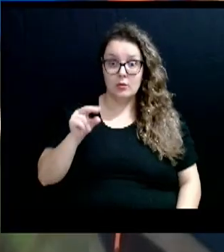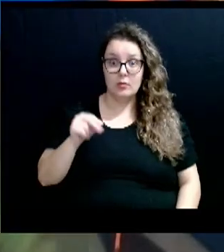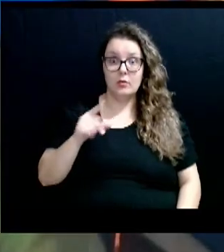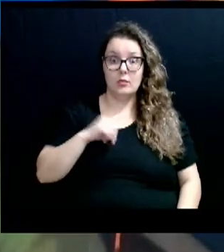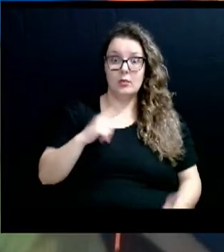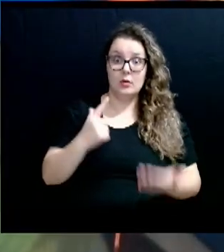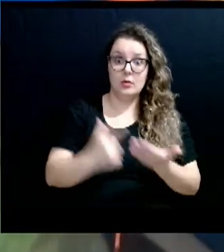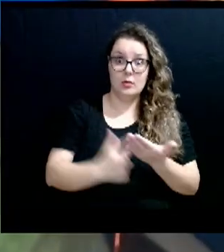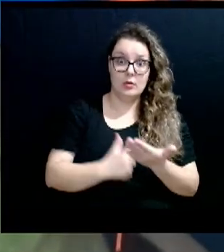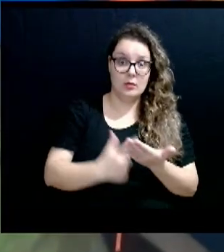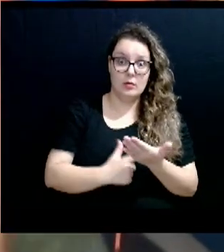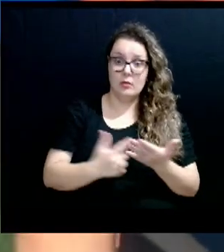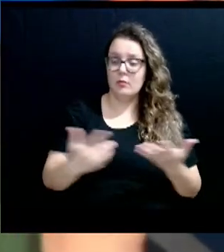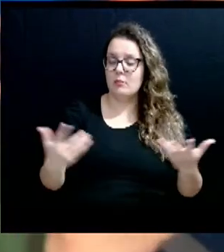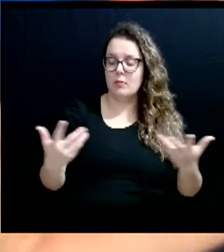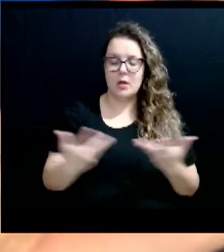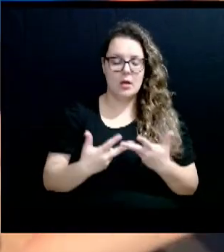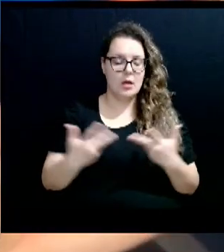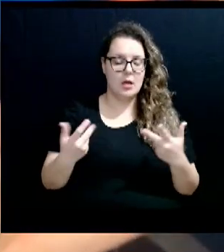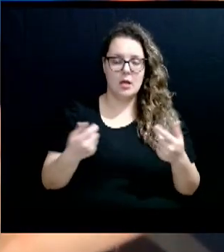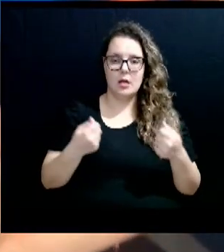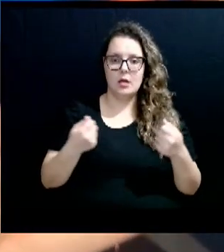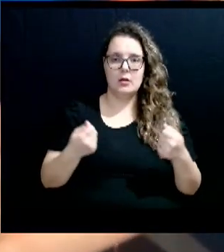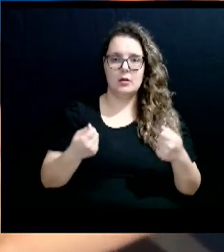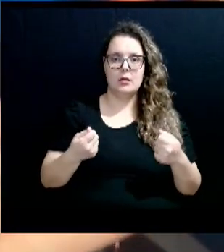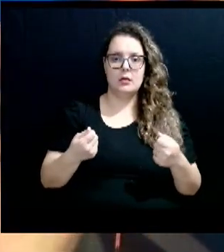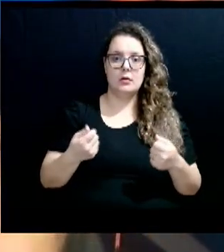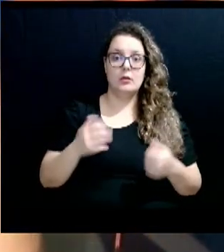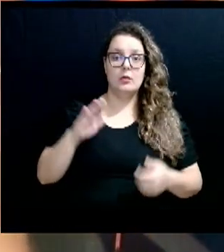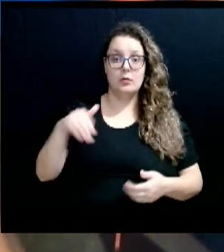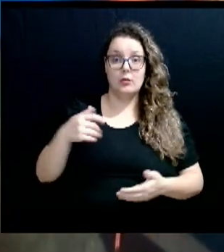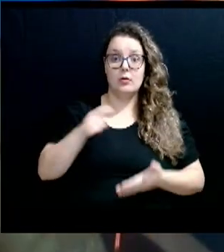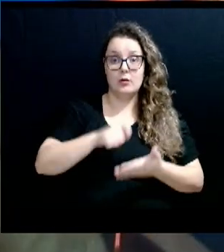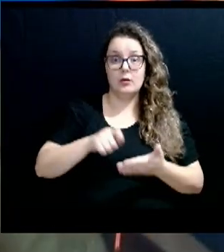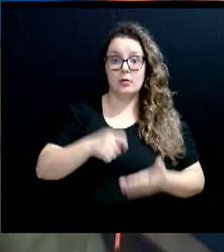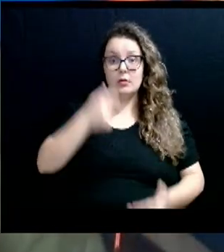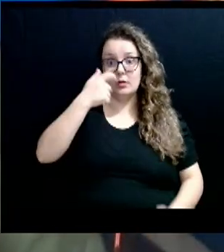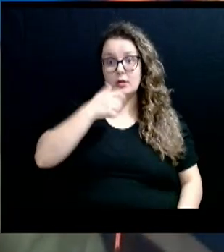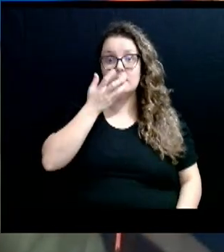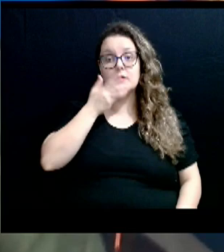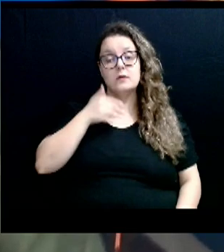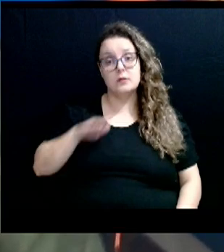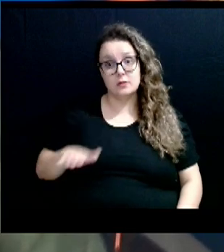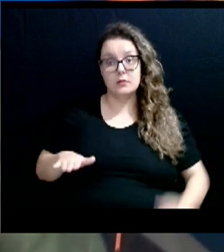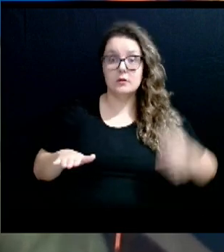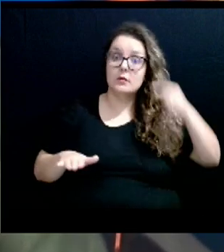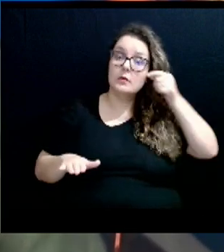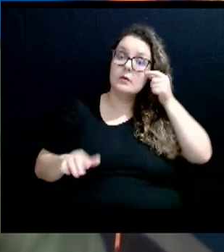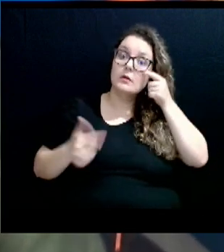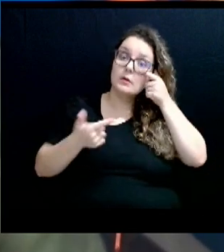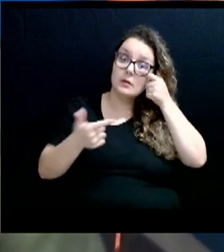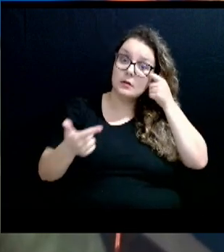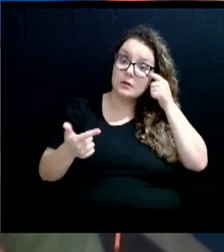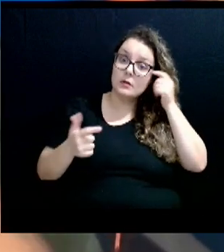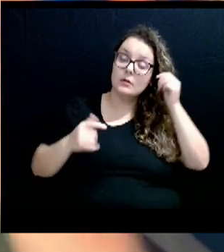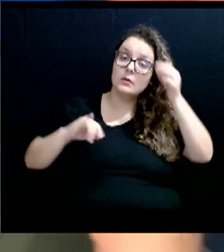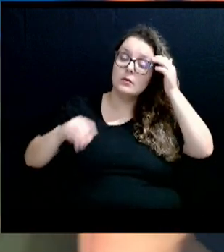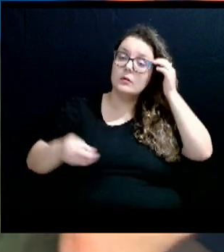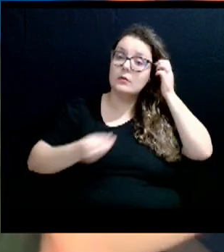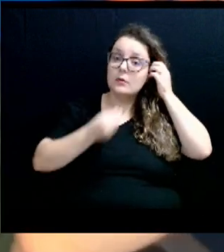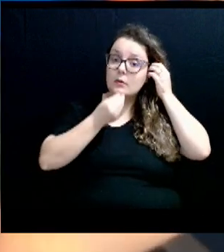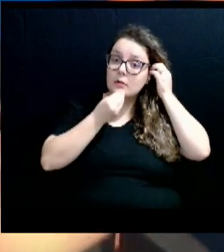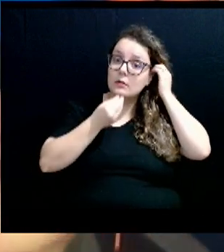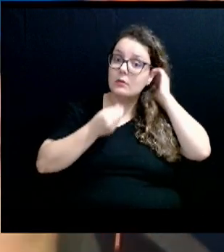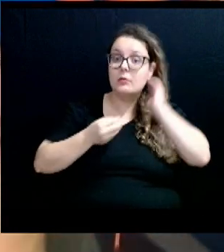muito maravilhoso, que na época que ele escreveu ainda era bem criança, mas eu tive a oportunidade de ler ele de novo